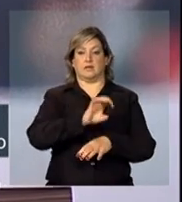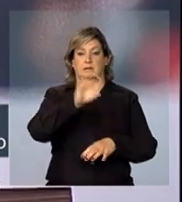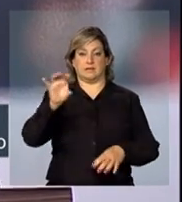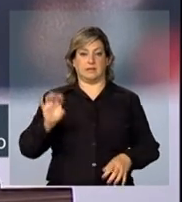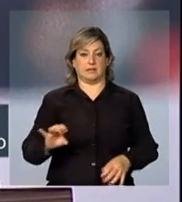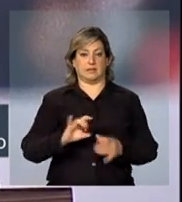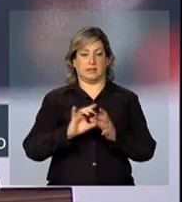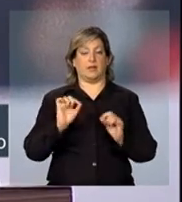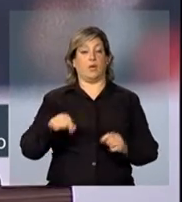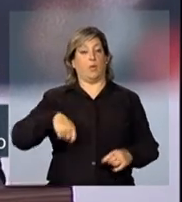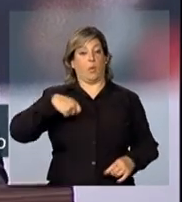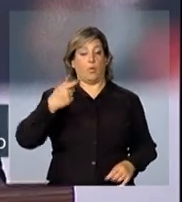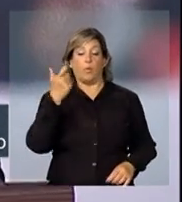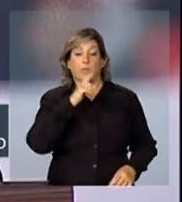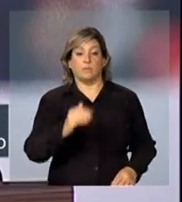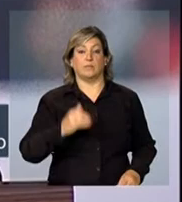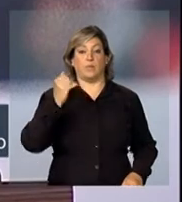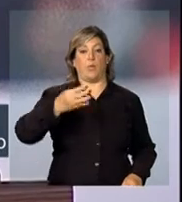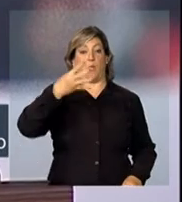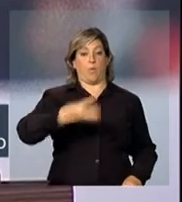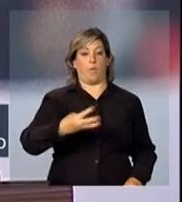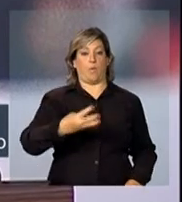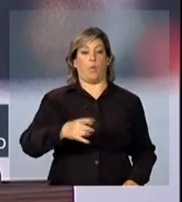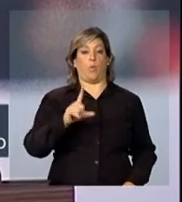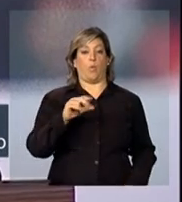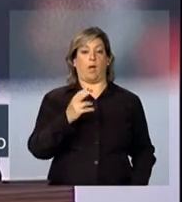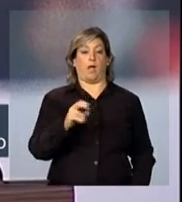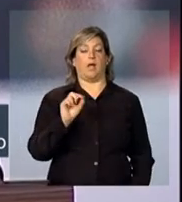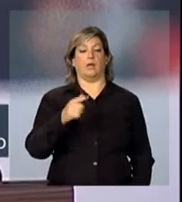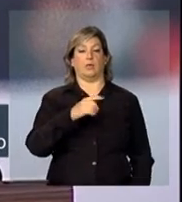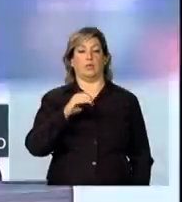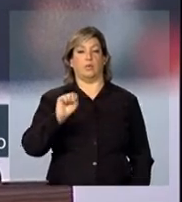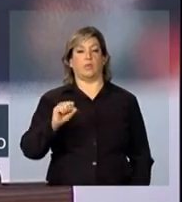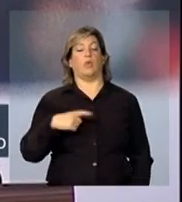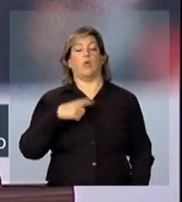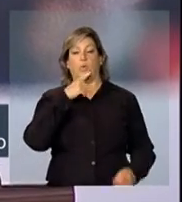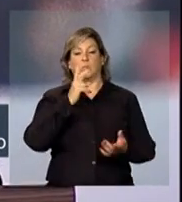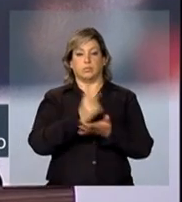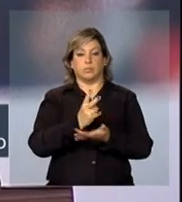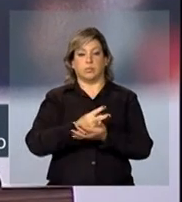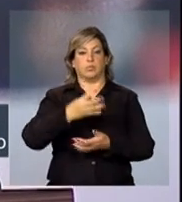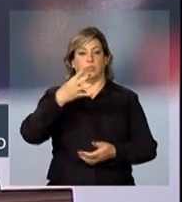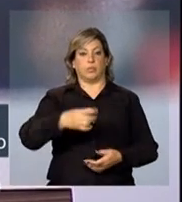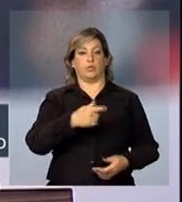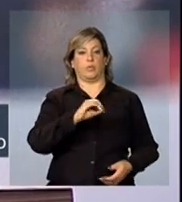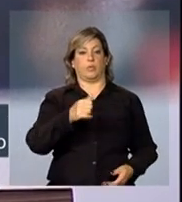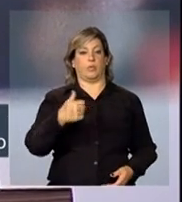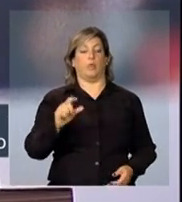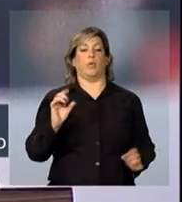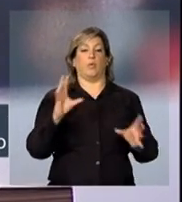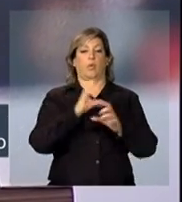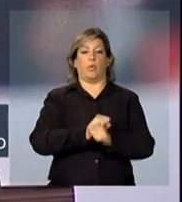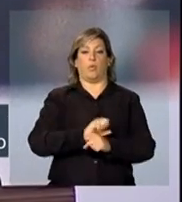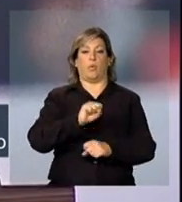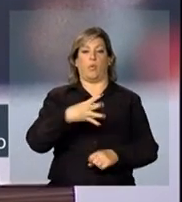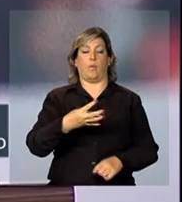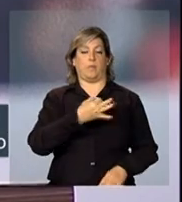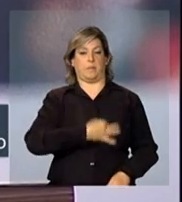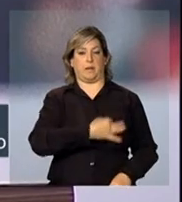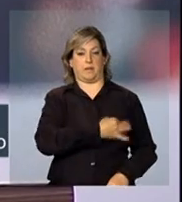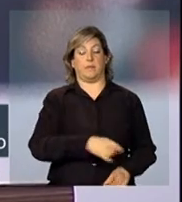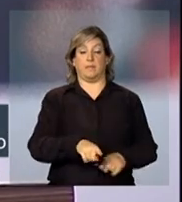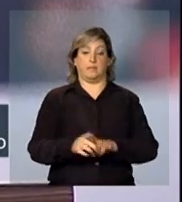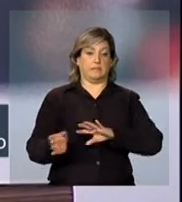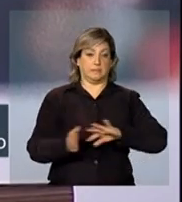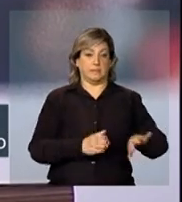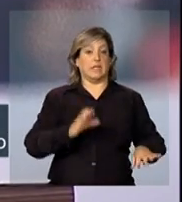quarto lugar há 8 mantendo o quarto lugar em 2012 com 84 medalhas a China a partir